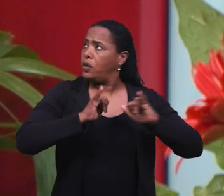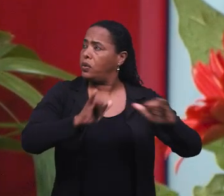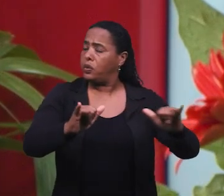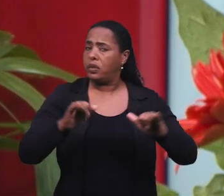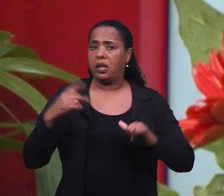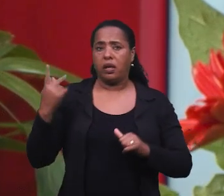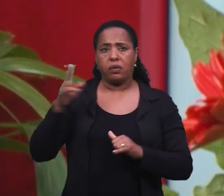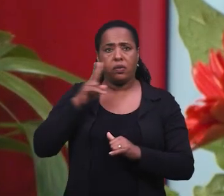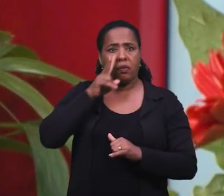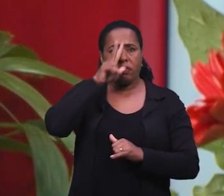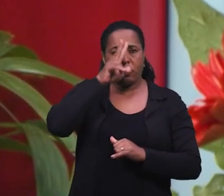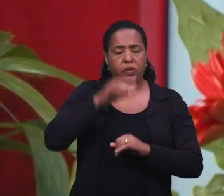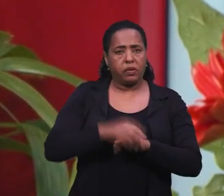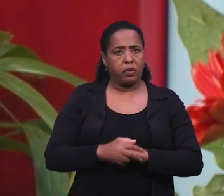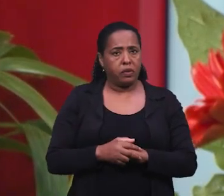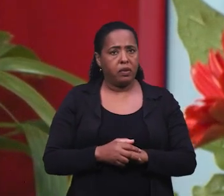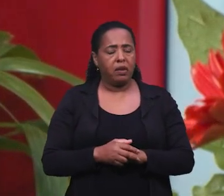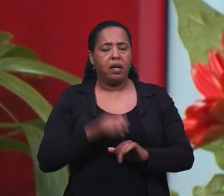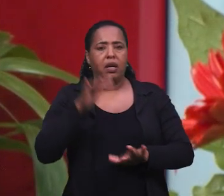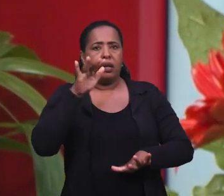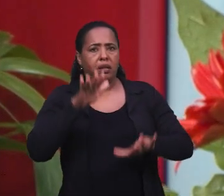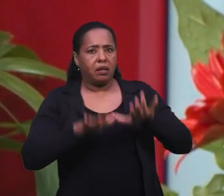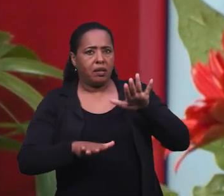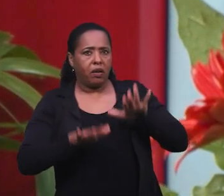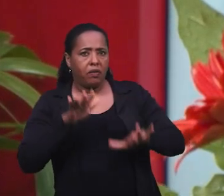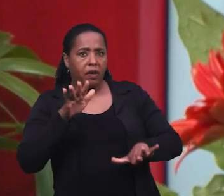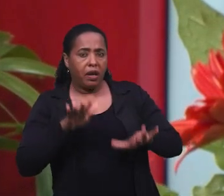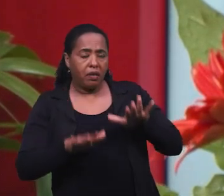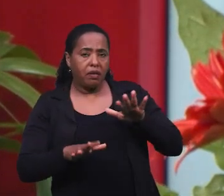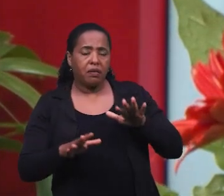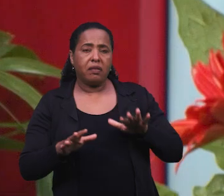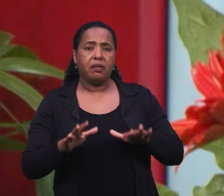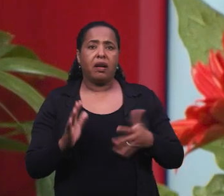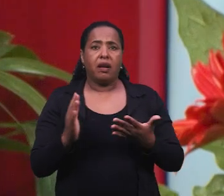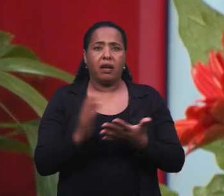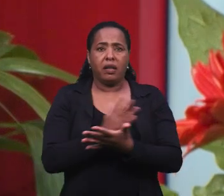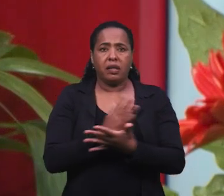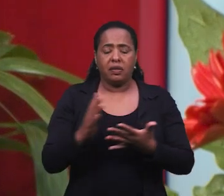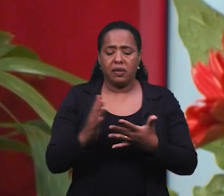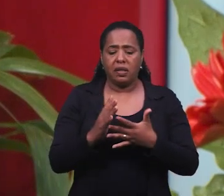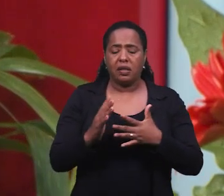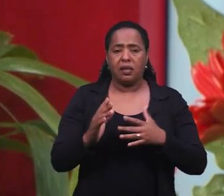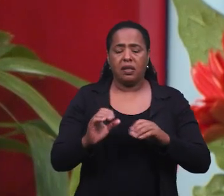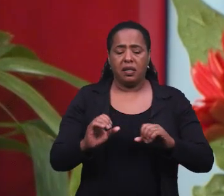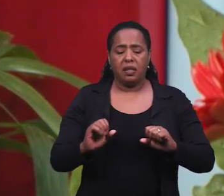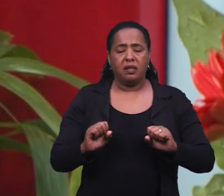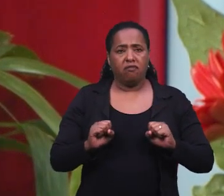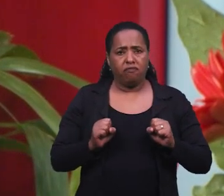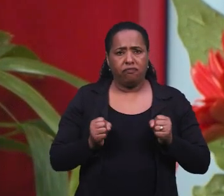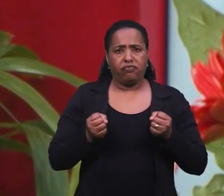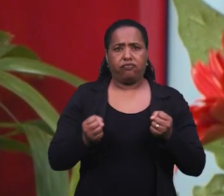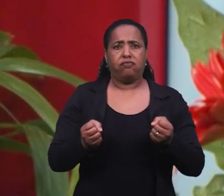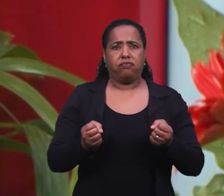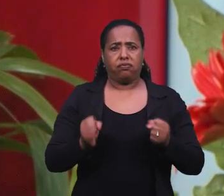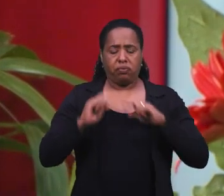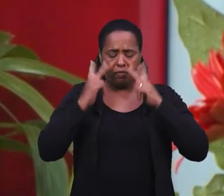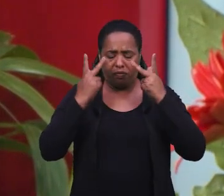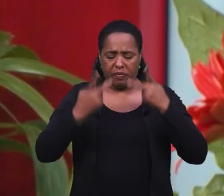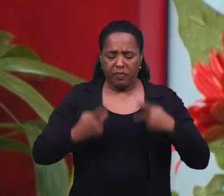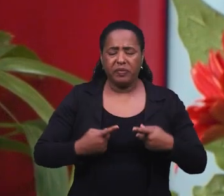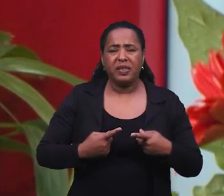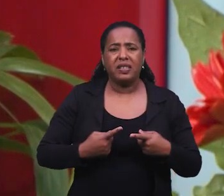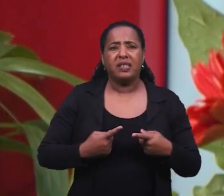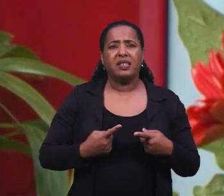nossos idosos, os nossos irmãos com mais experiência têm vivido essa experiência de ter o Senhor como a sua